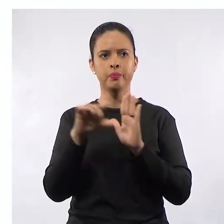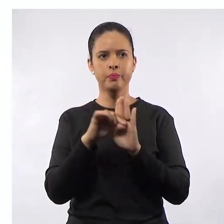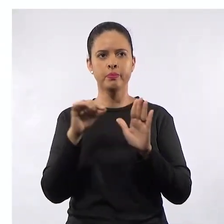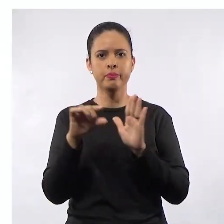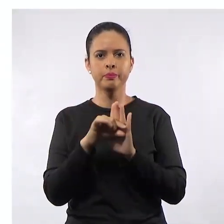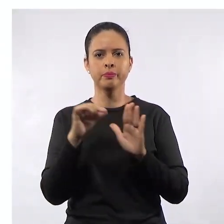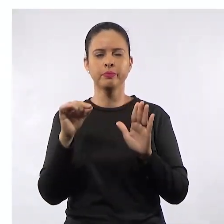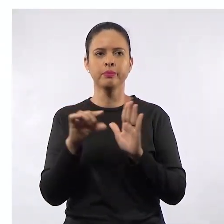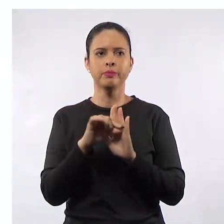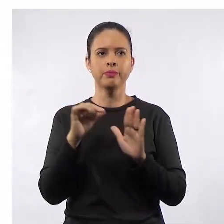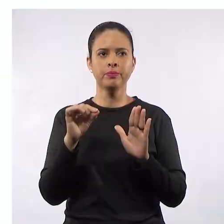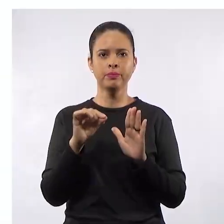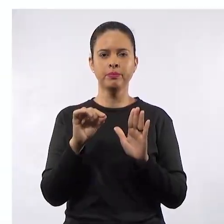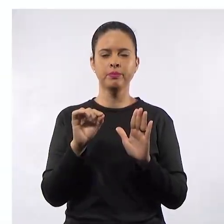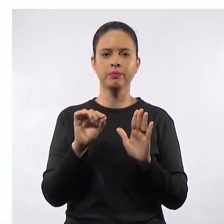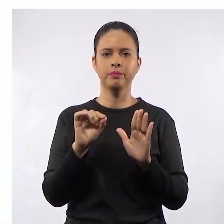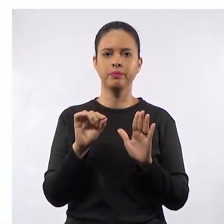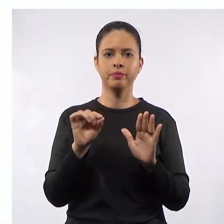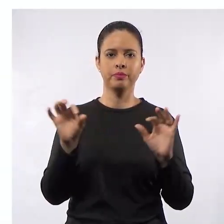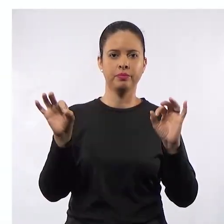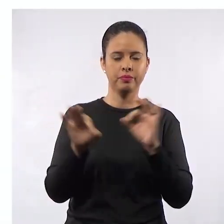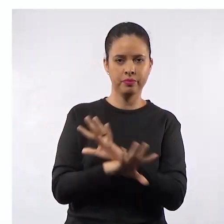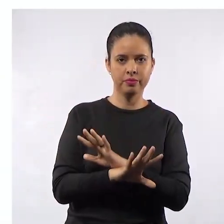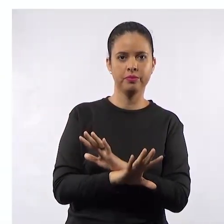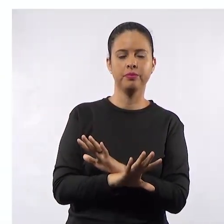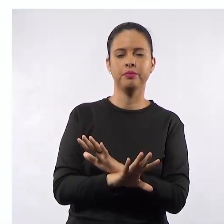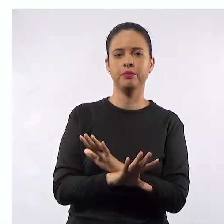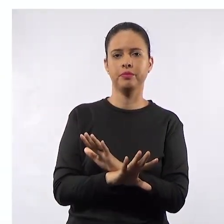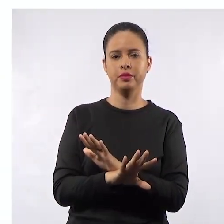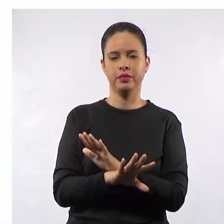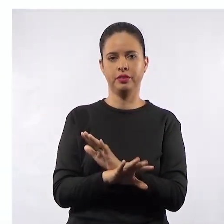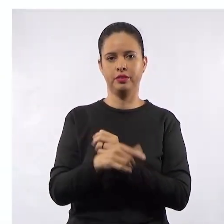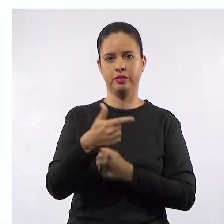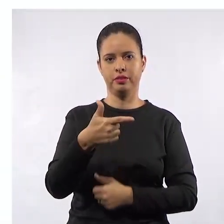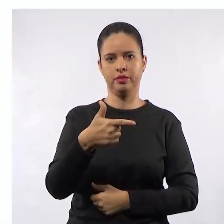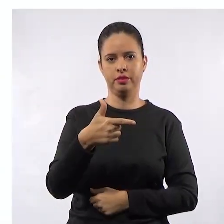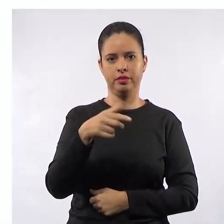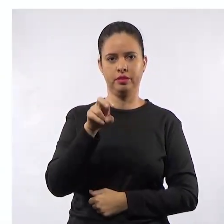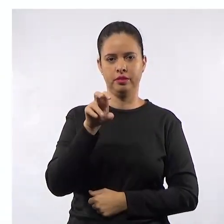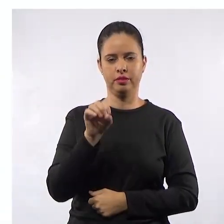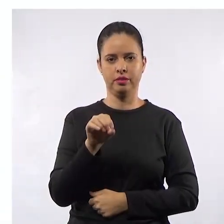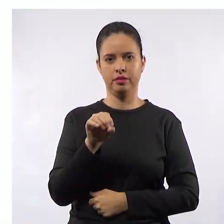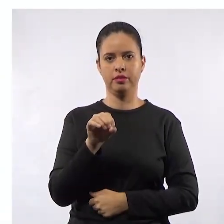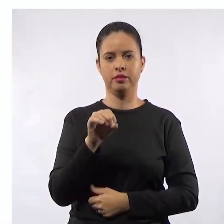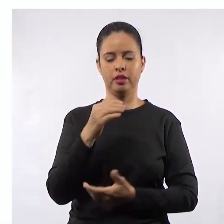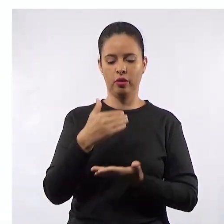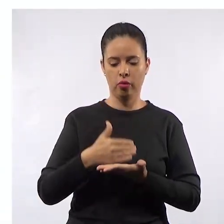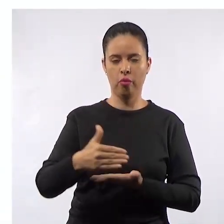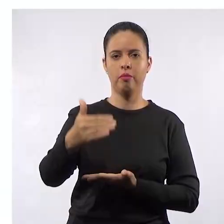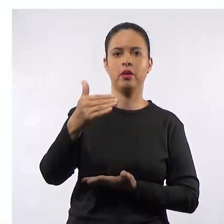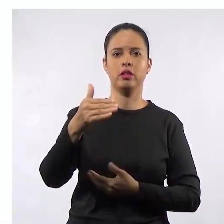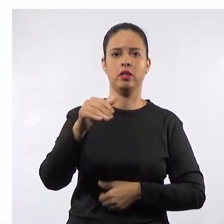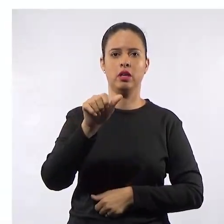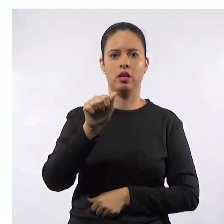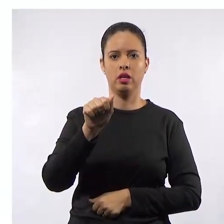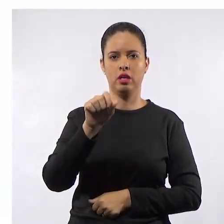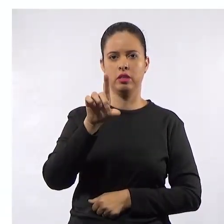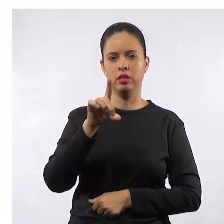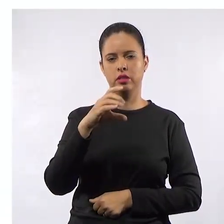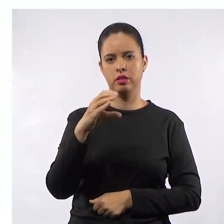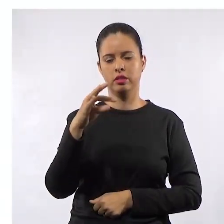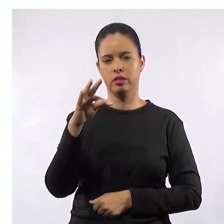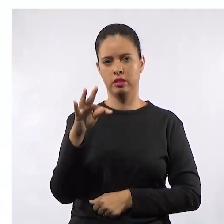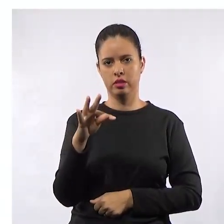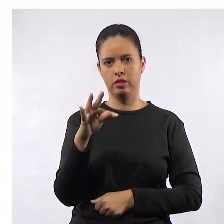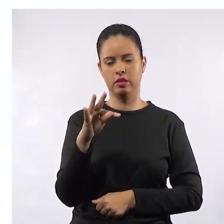artigo 250, e aí, quando encerra aqui o artigo 250, começa o ADCT. Tenho certeza que muita gente ainda não foi